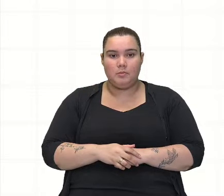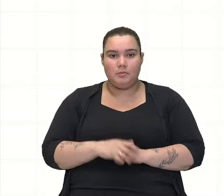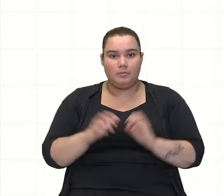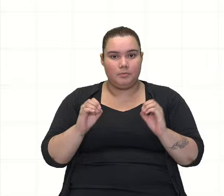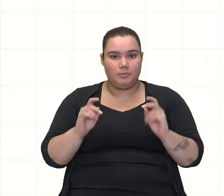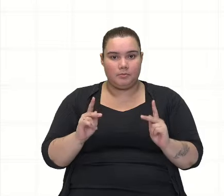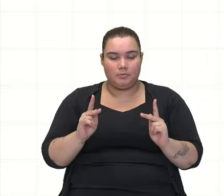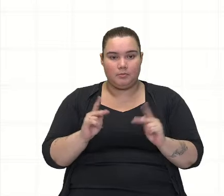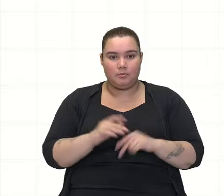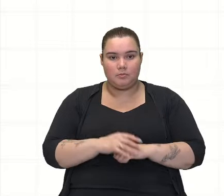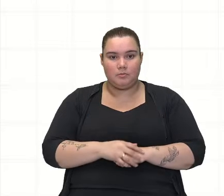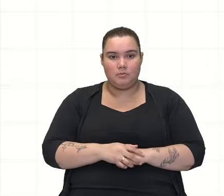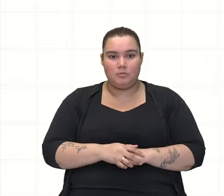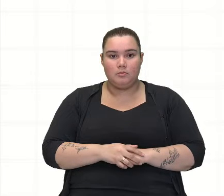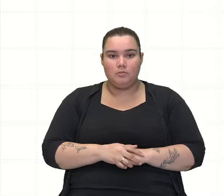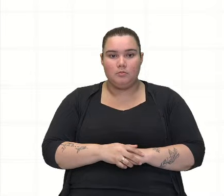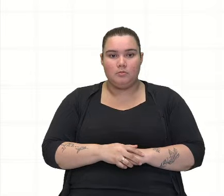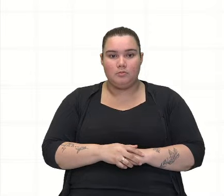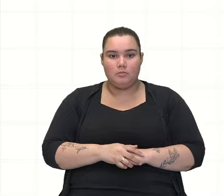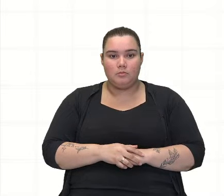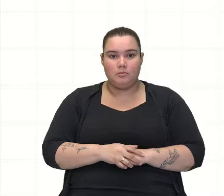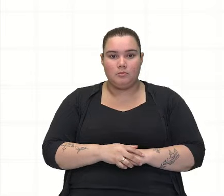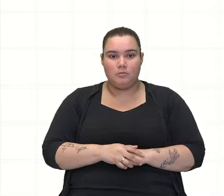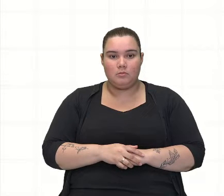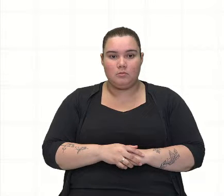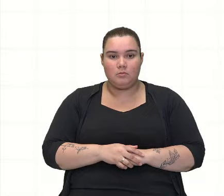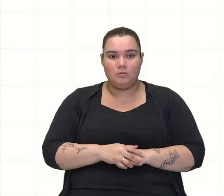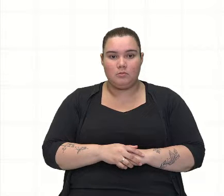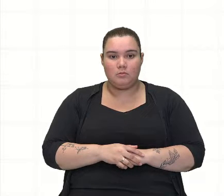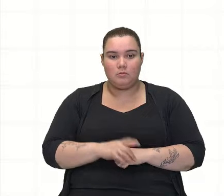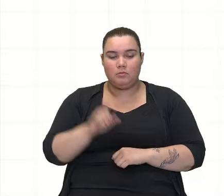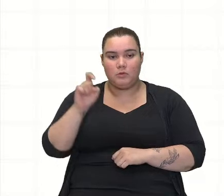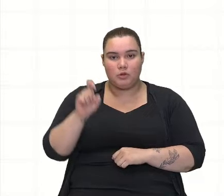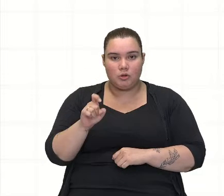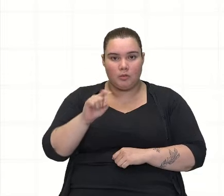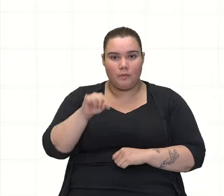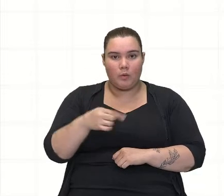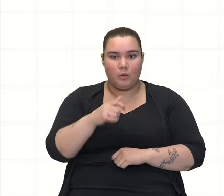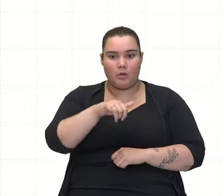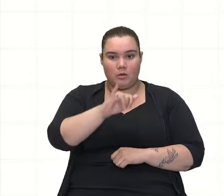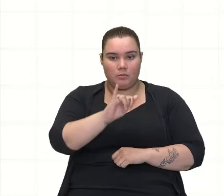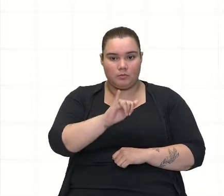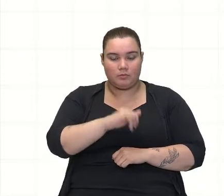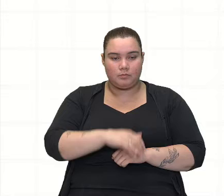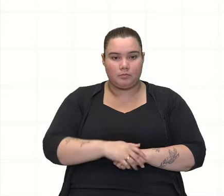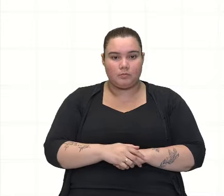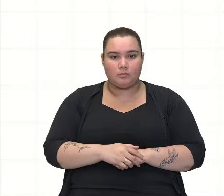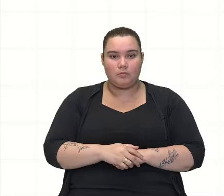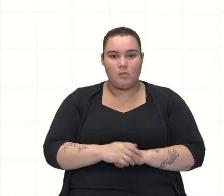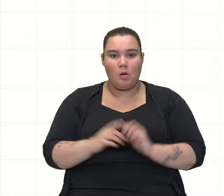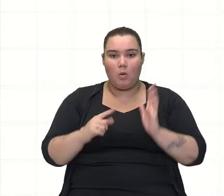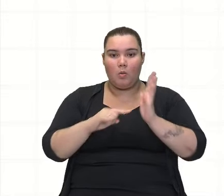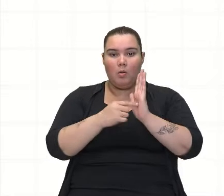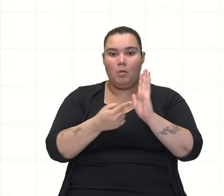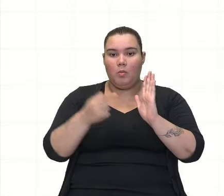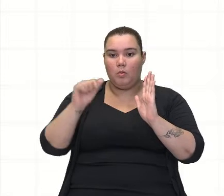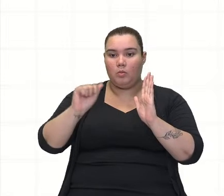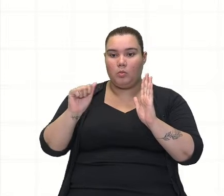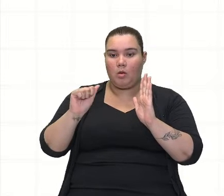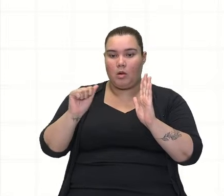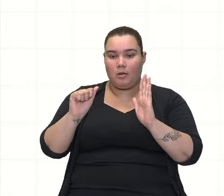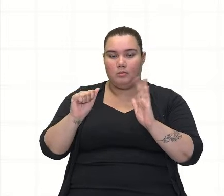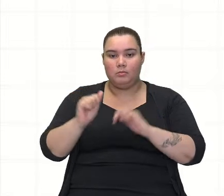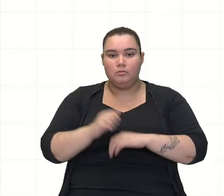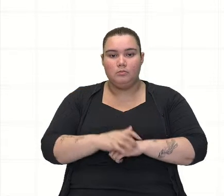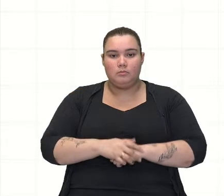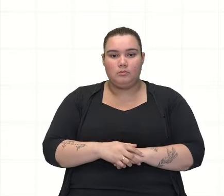tá? Então, nós temos aqui XY. O ponto A,